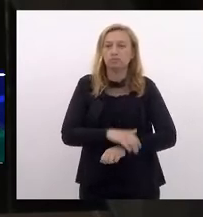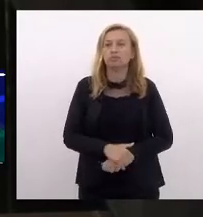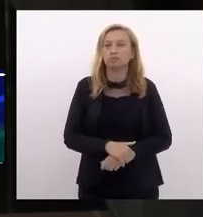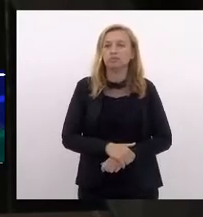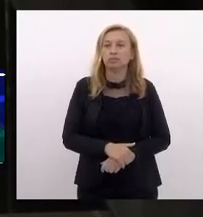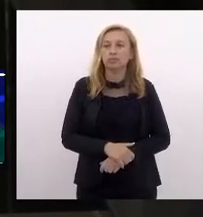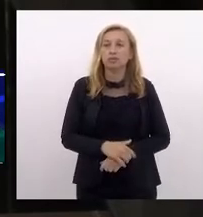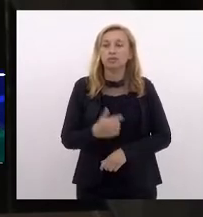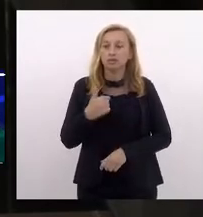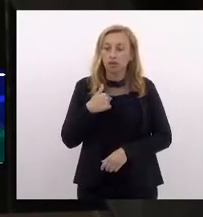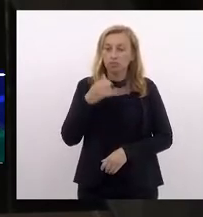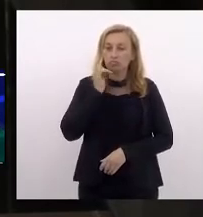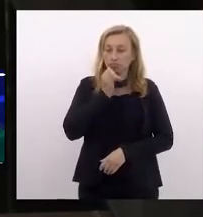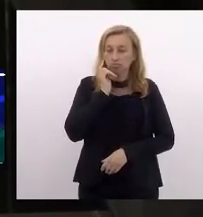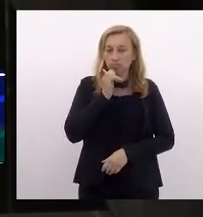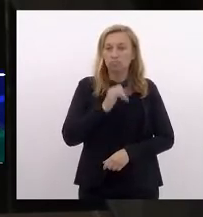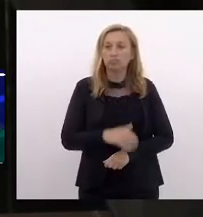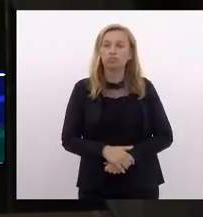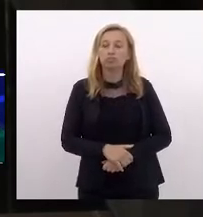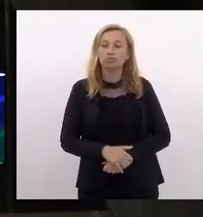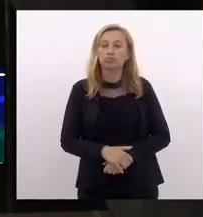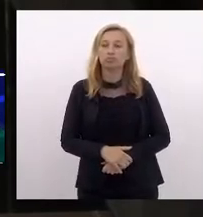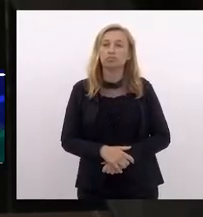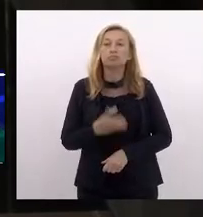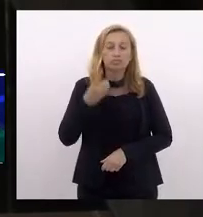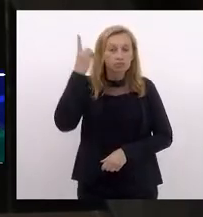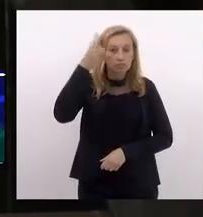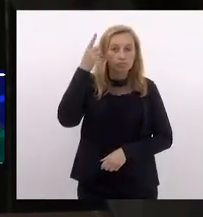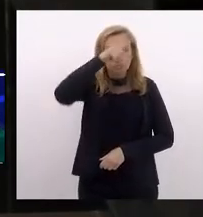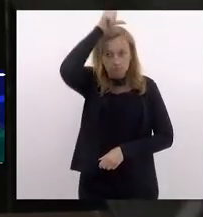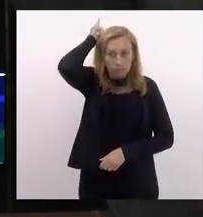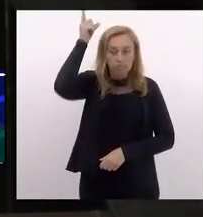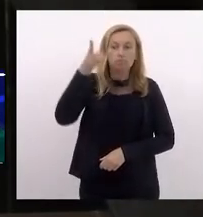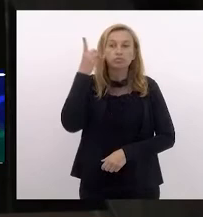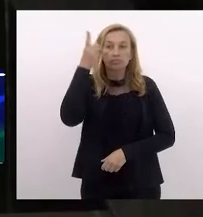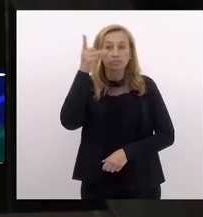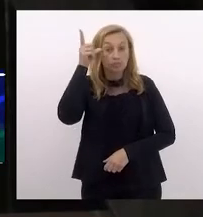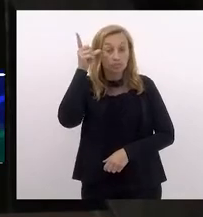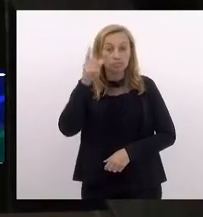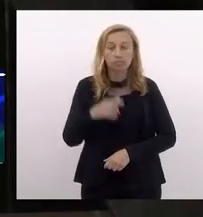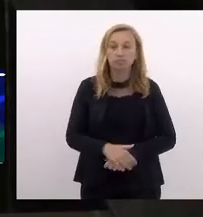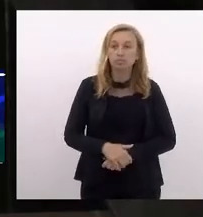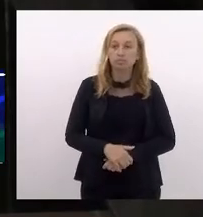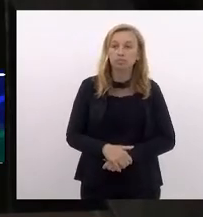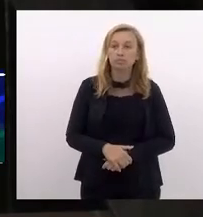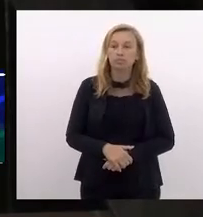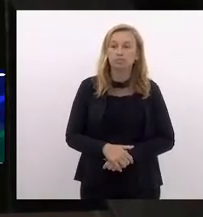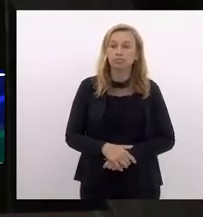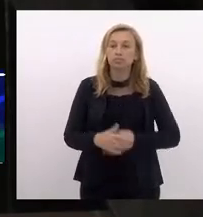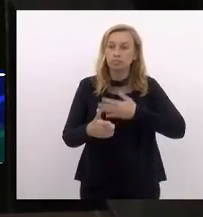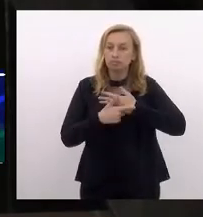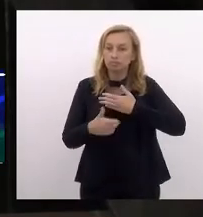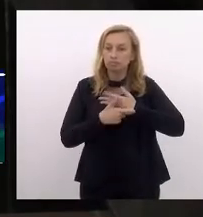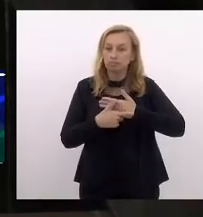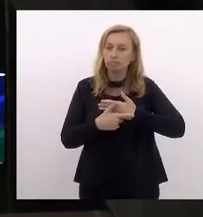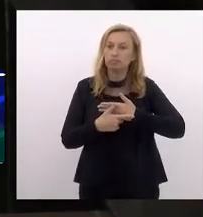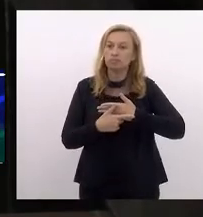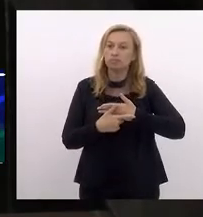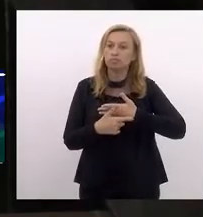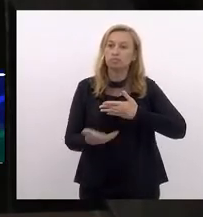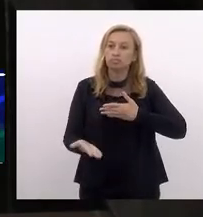do qual fui relator e do qual o Deputado Luiz Paulo e deputado a Lucinha foram cumpriram um papel é